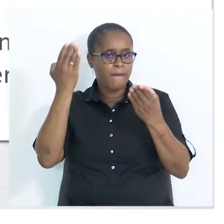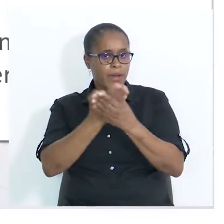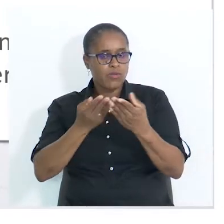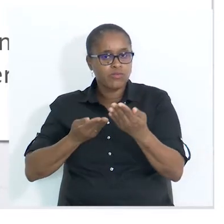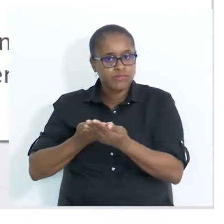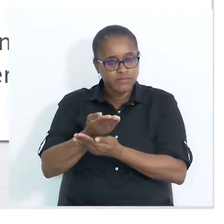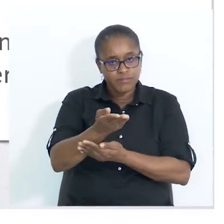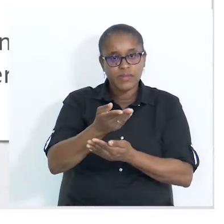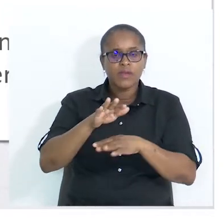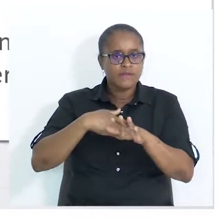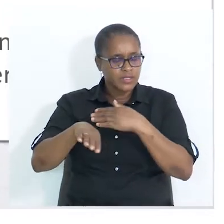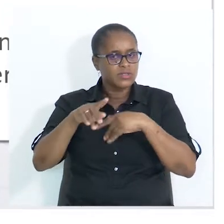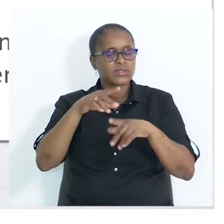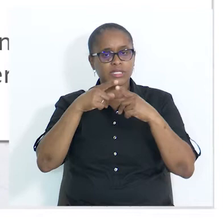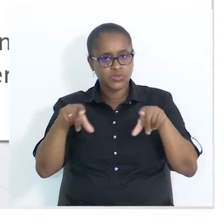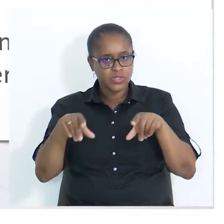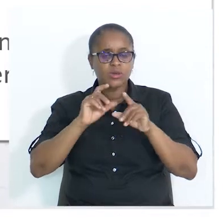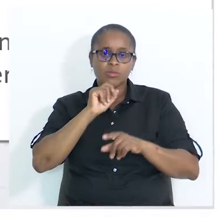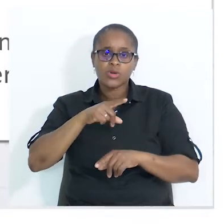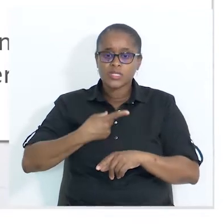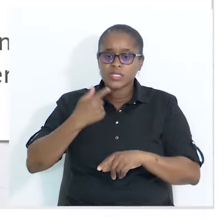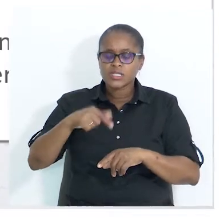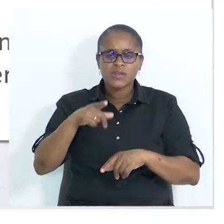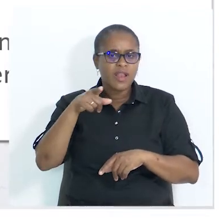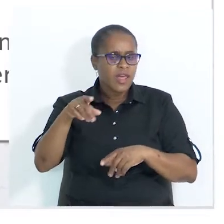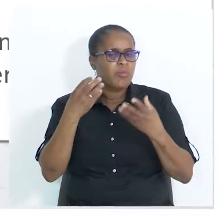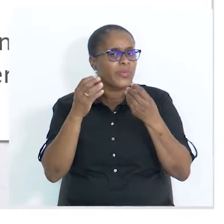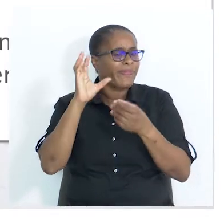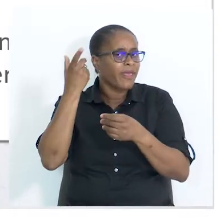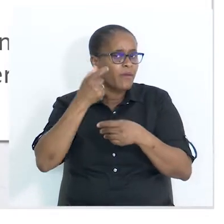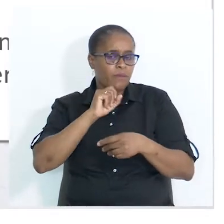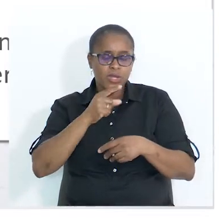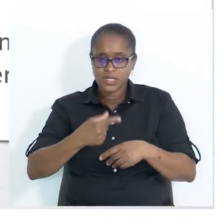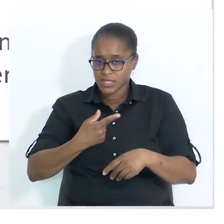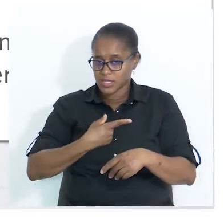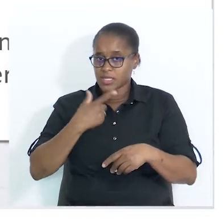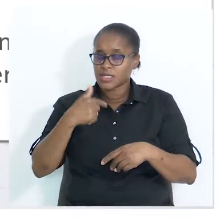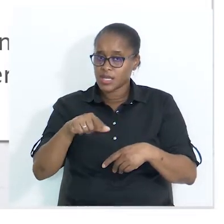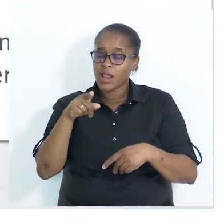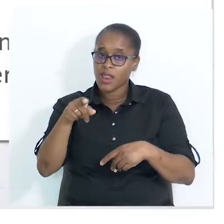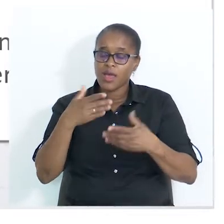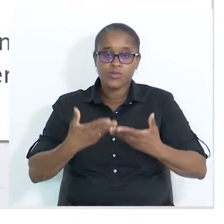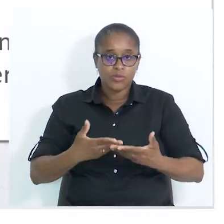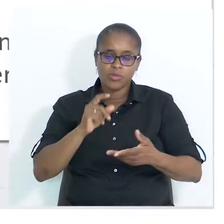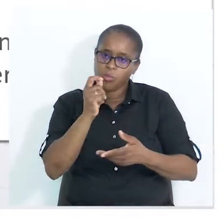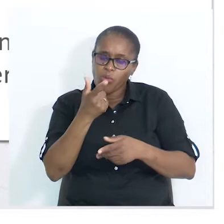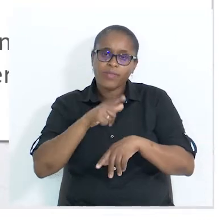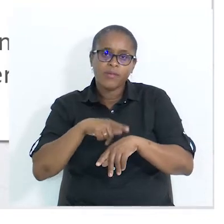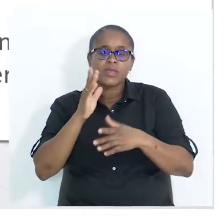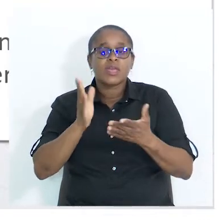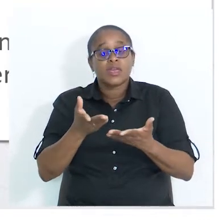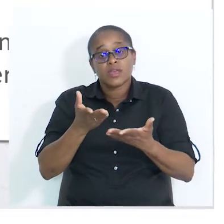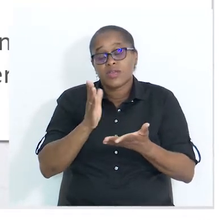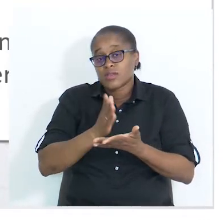sua realização linguística. Pode ser que já esteja lá há muito tempo, pode ser também que esteja lá atualmente, ou então por pouco tempo. É